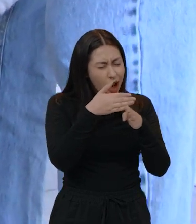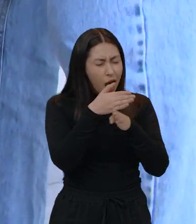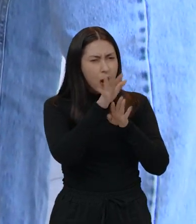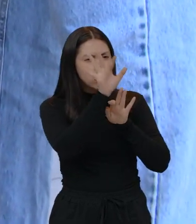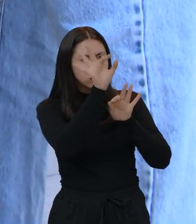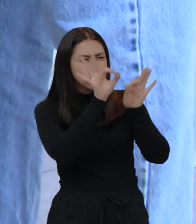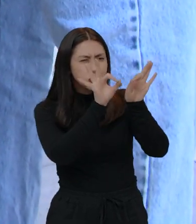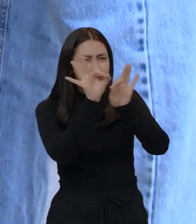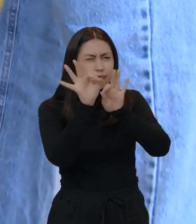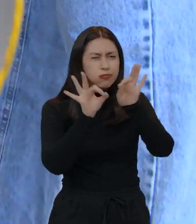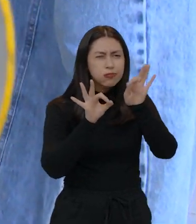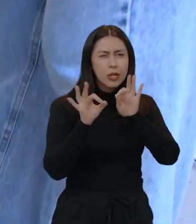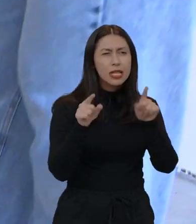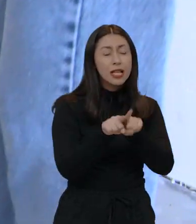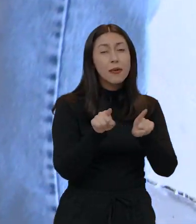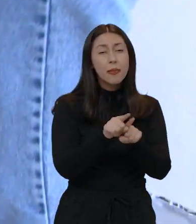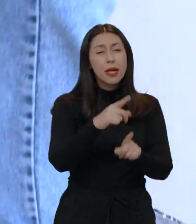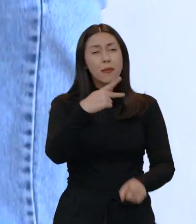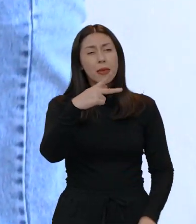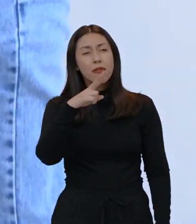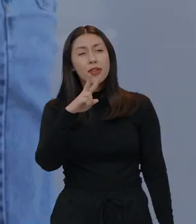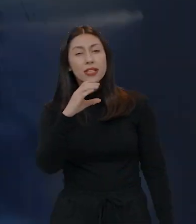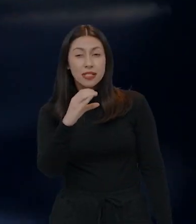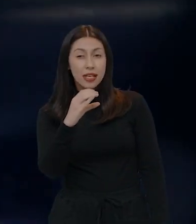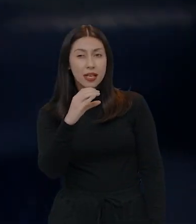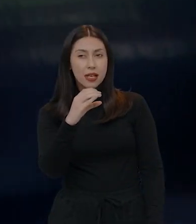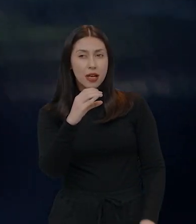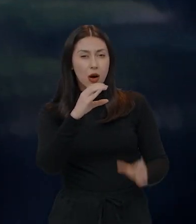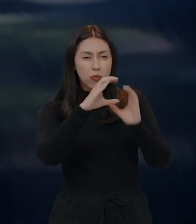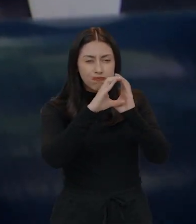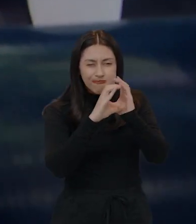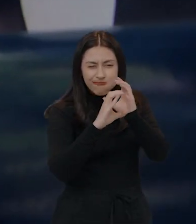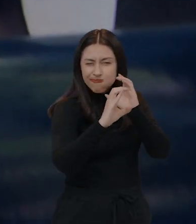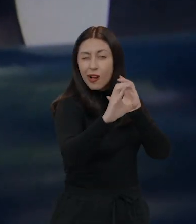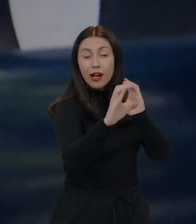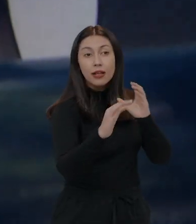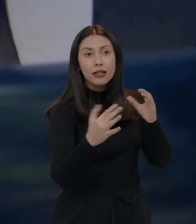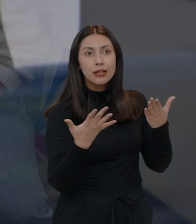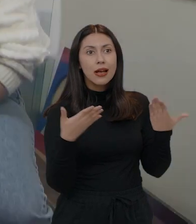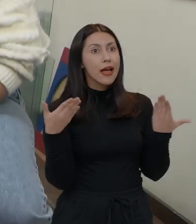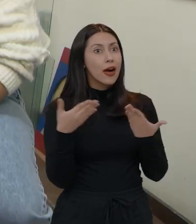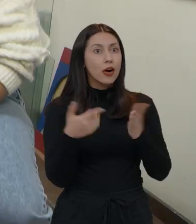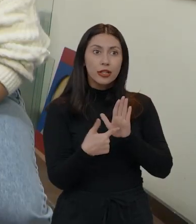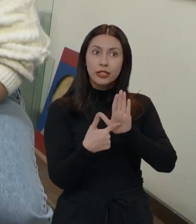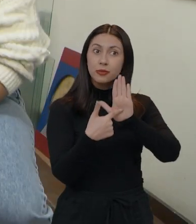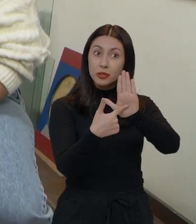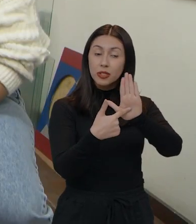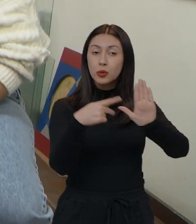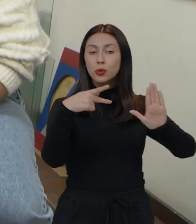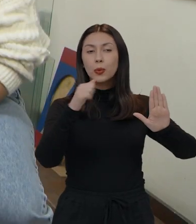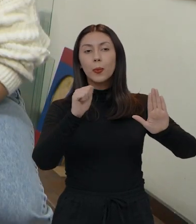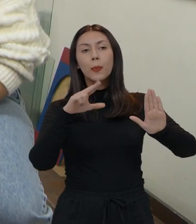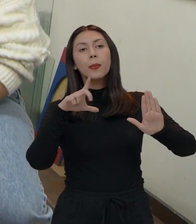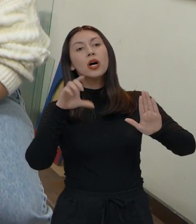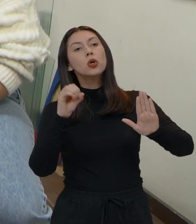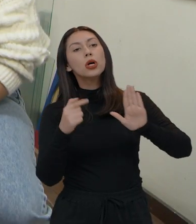elementos, tubo de PVC saindo lá de dentro, assim, projetando. Agora, na exposição do Paulo, eu expus uma série